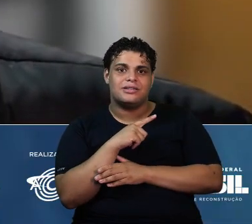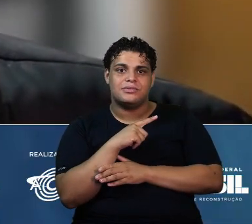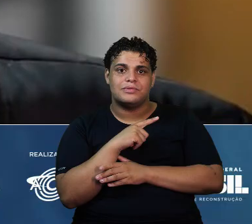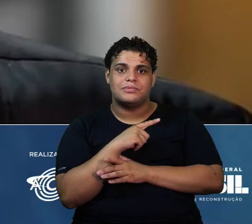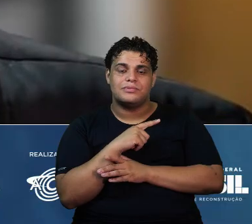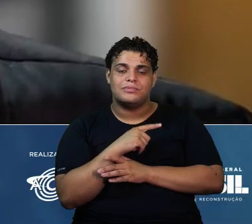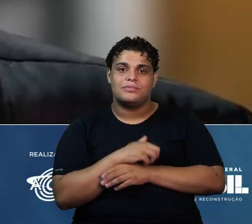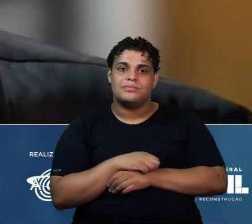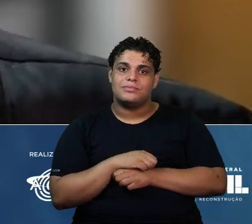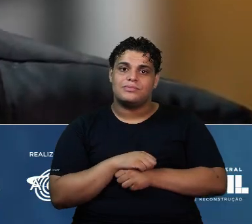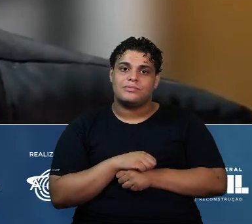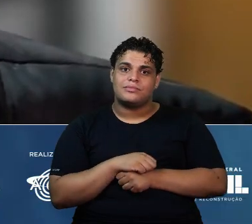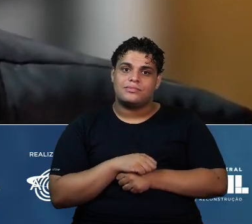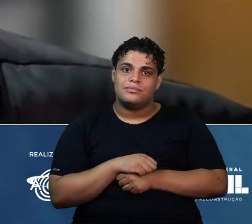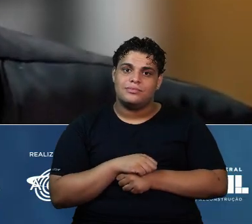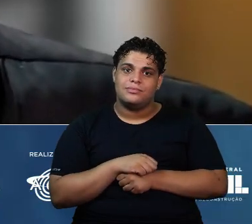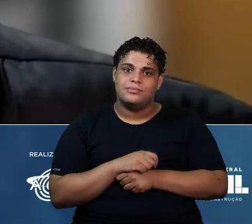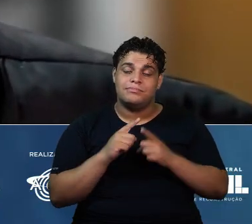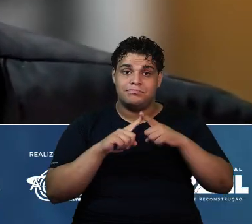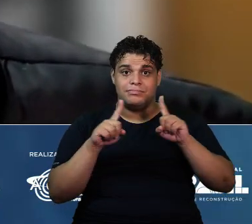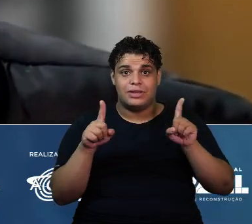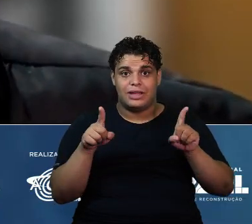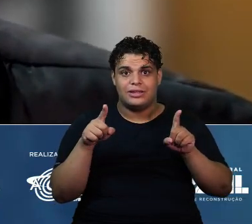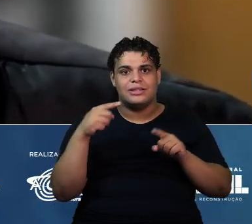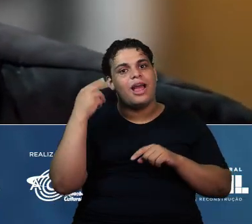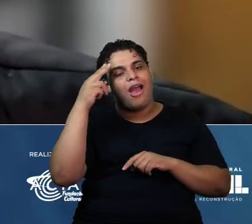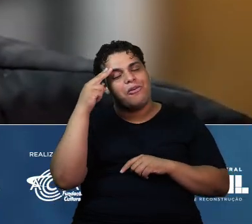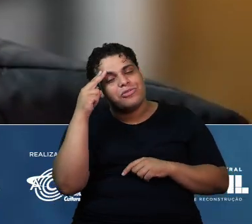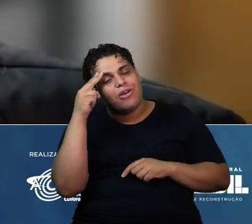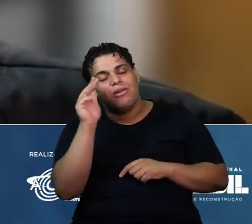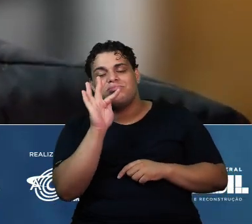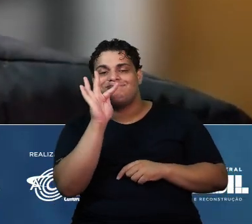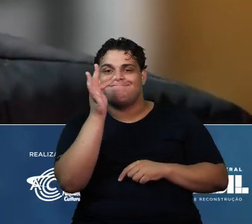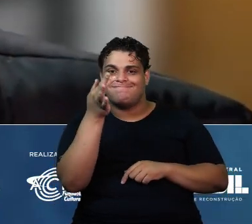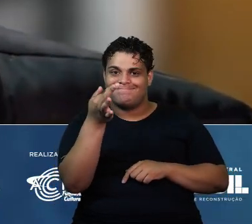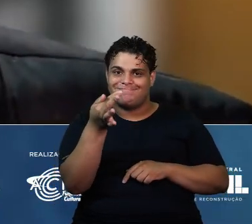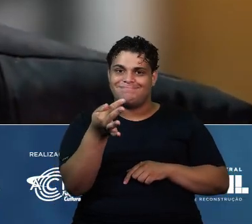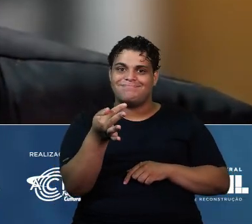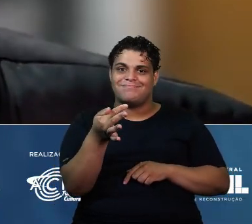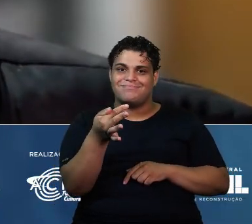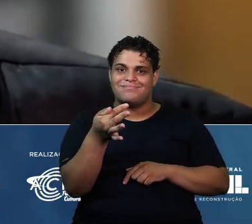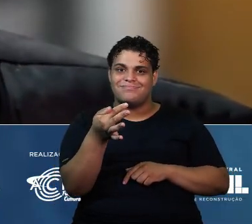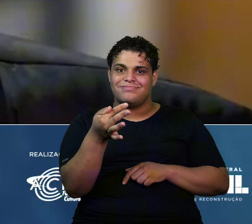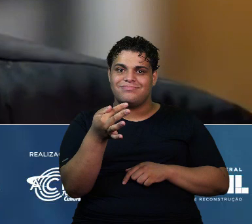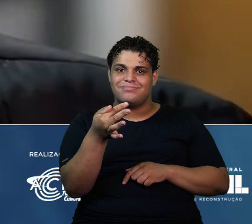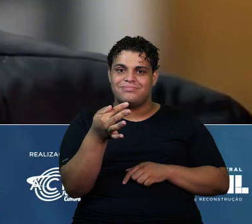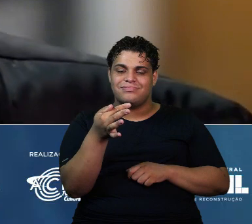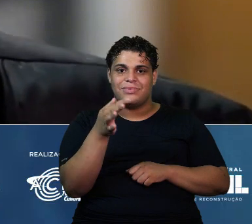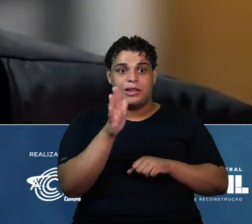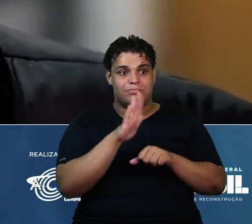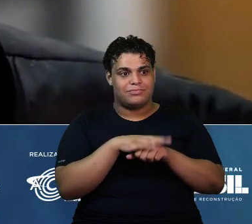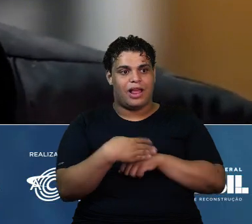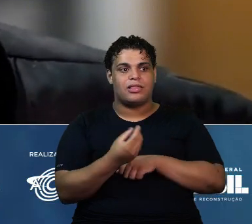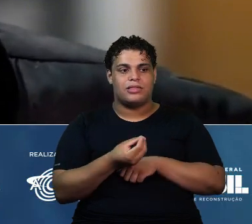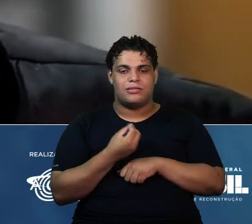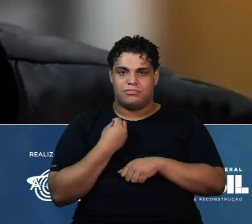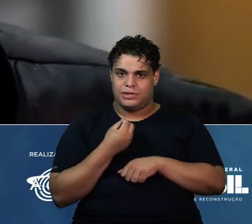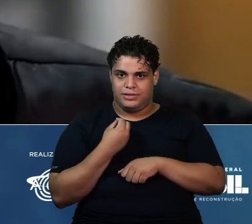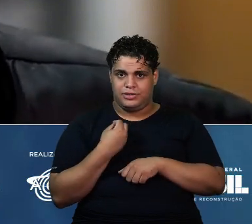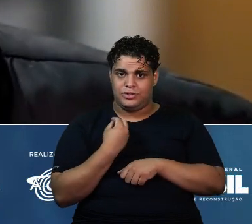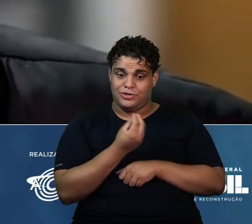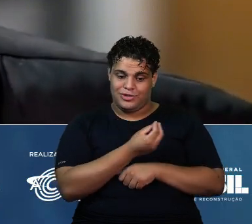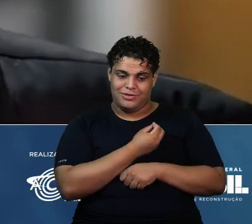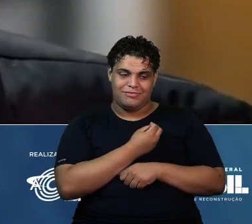possibilidade, né? Mas é um sonho que isso no futuro seja algo muito mais presente na vida